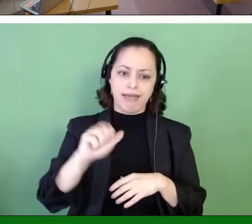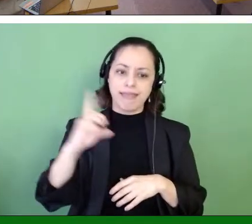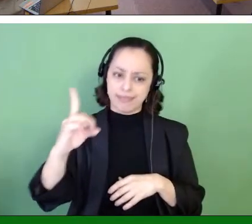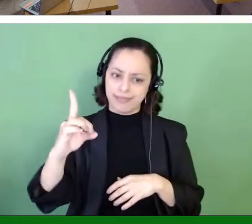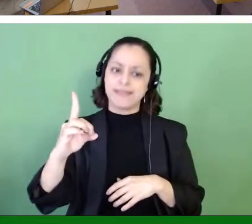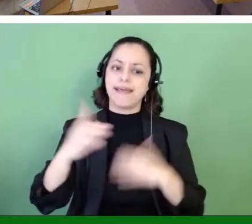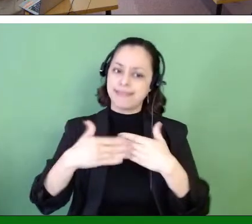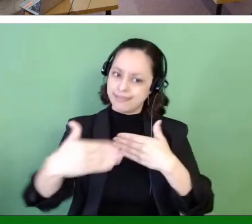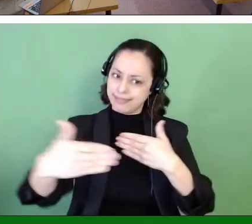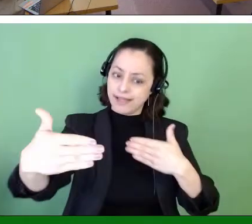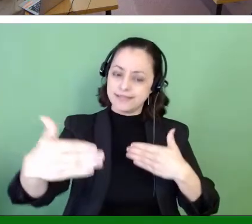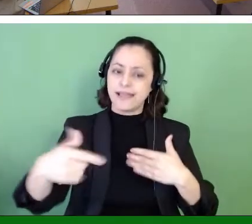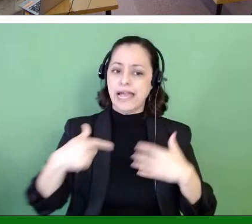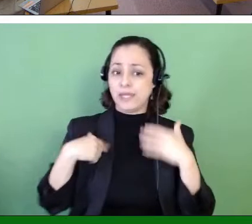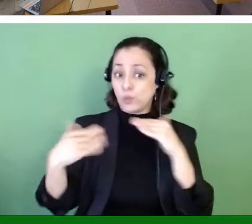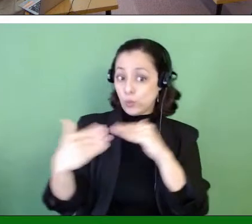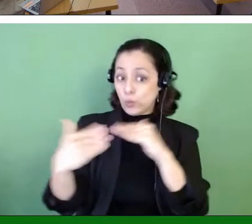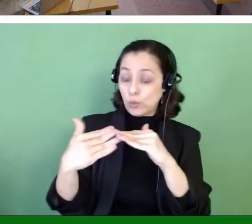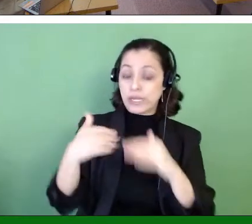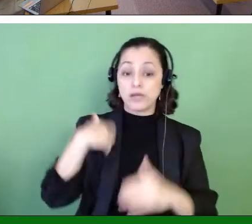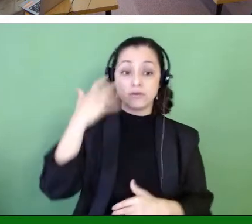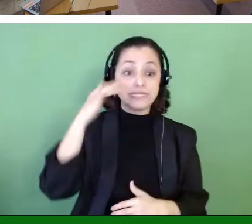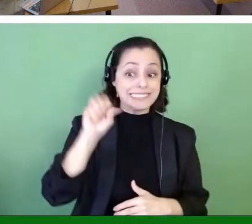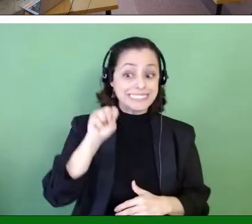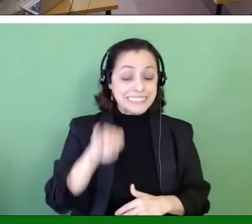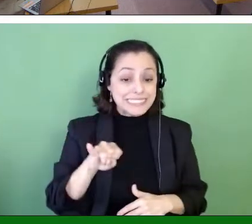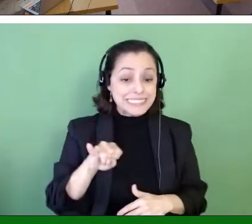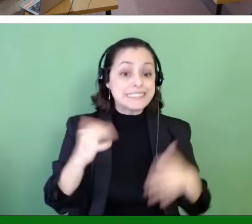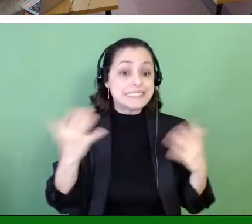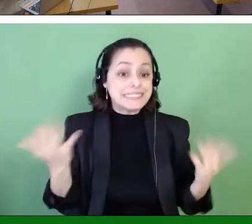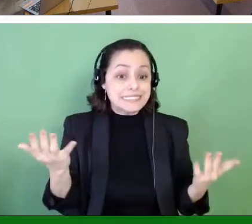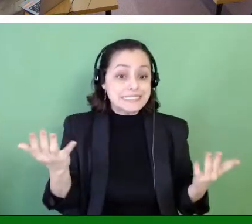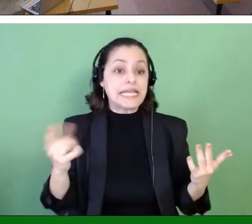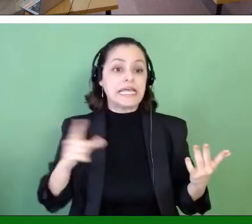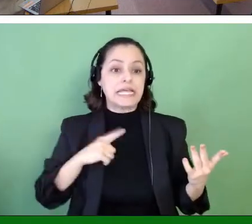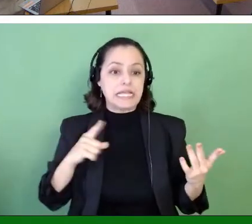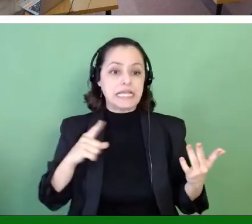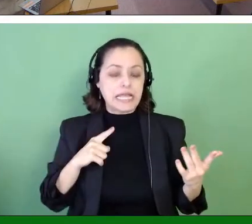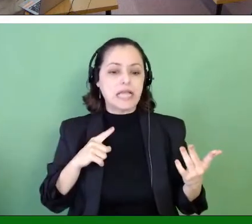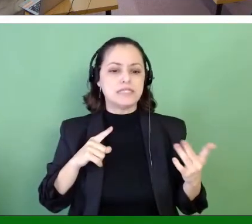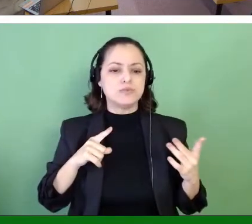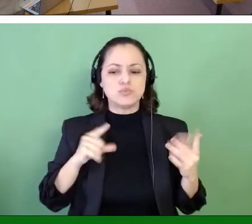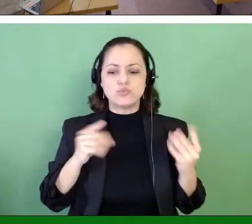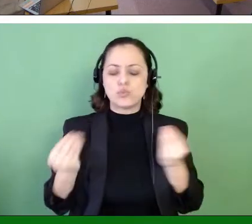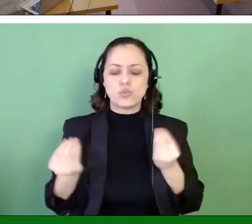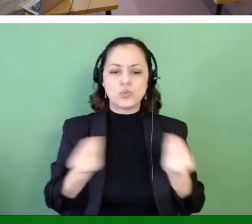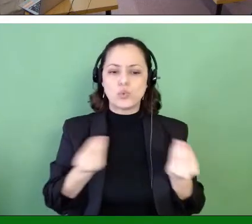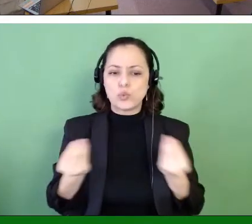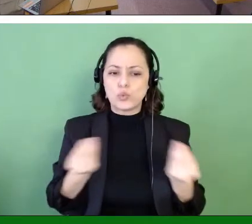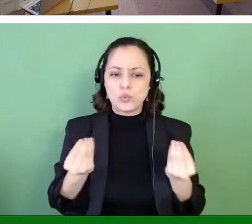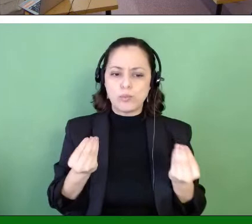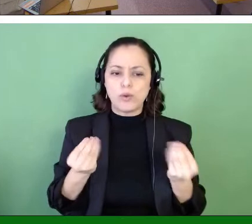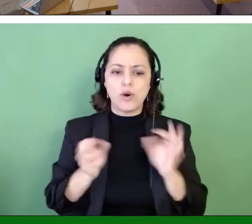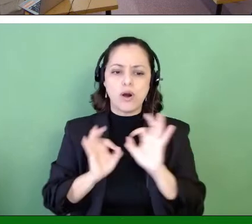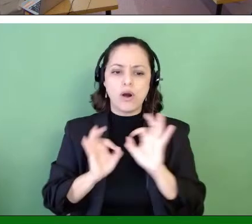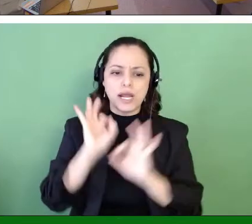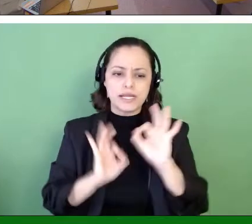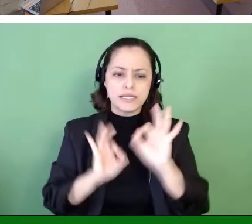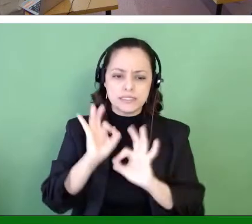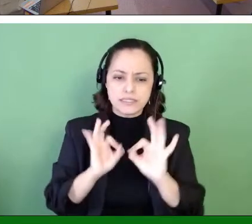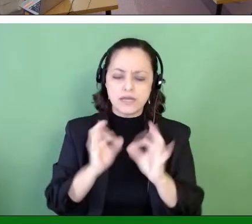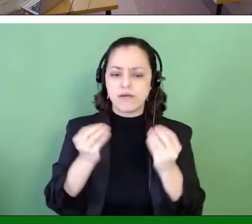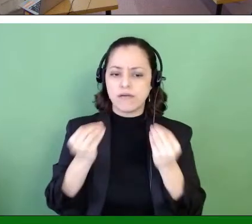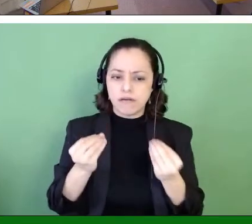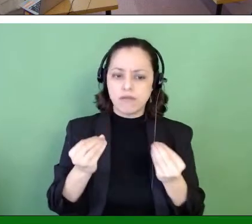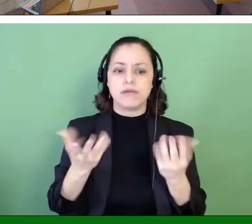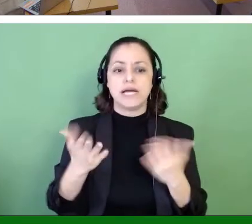eu não sei detalhar se existe realmente essa divergência, né? Se tem essa impressão de que a academia e as áreas sociais do Brasil